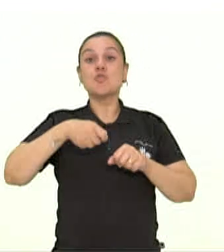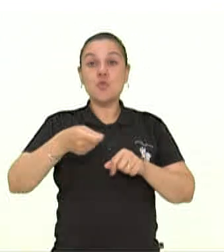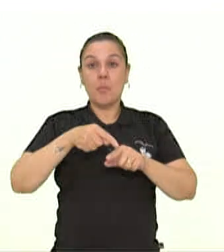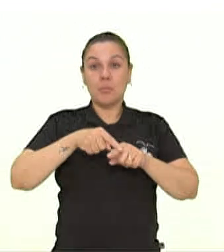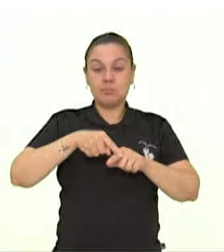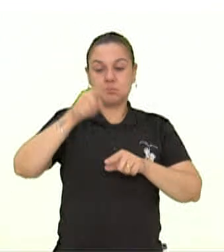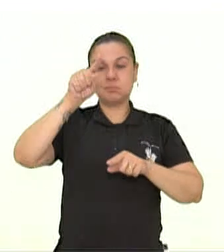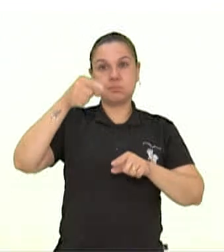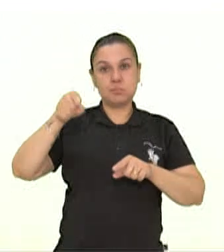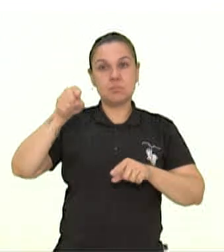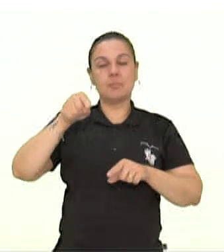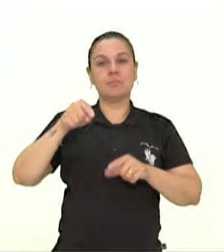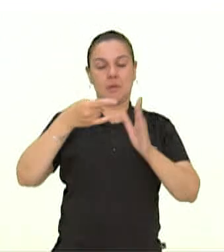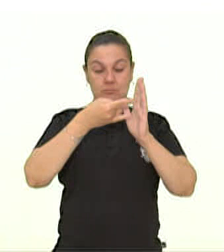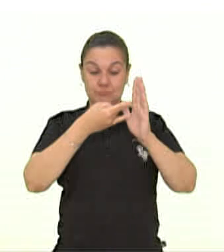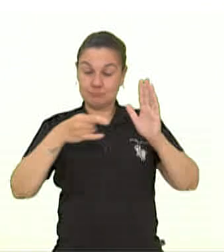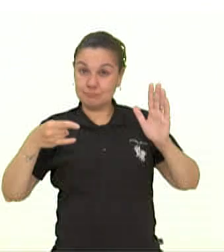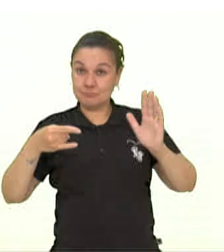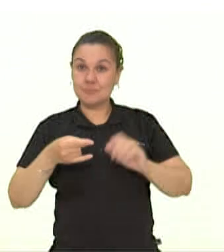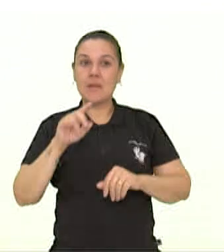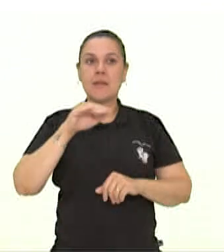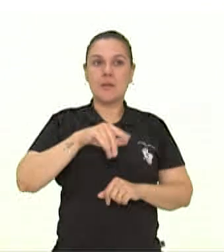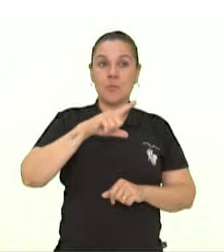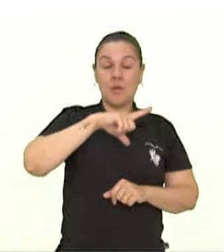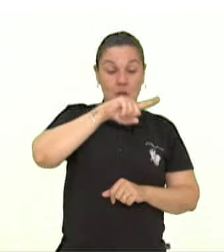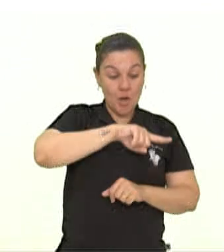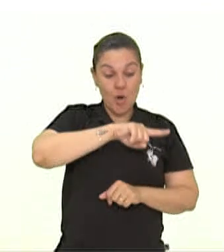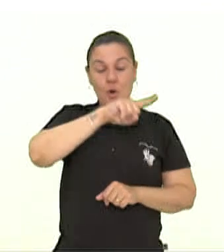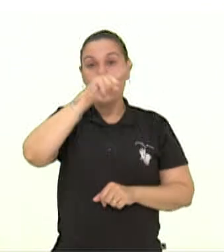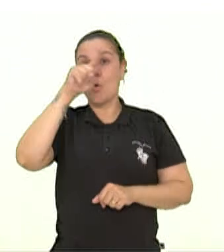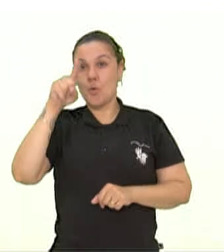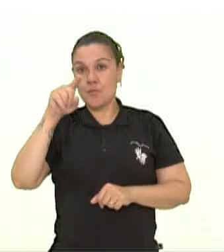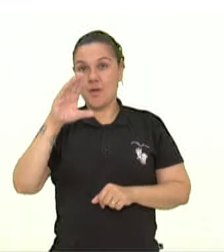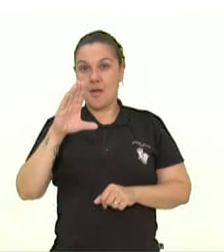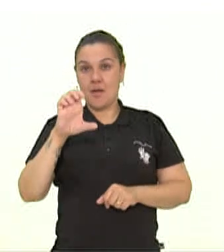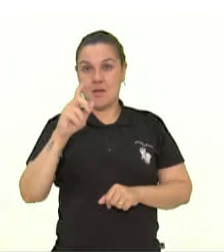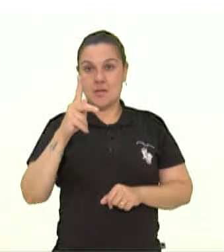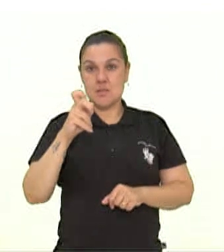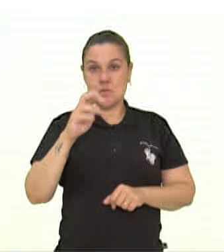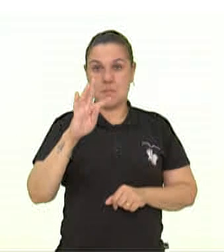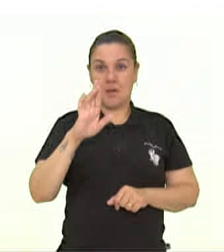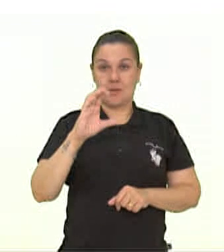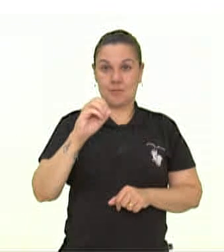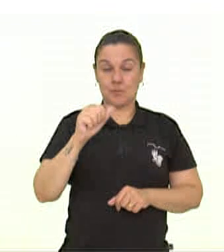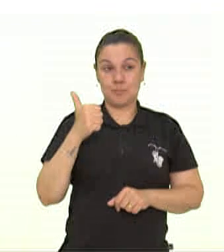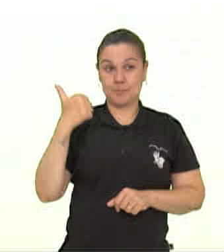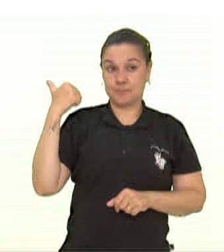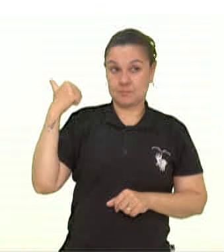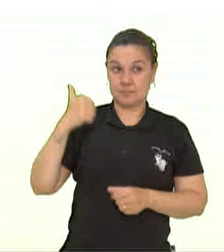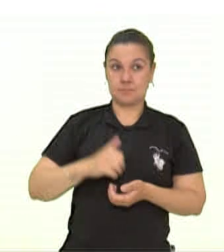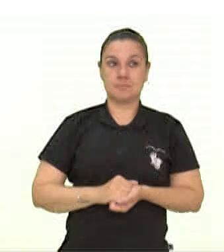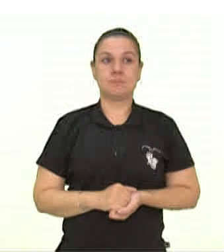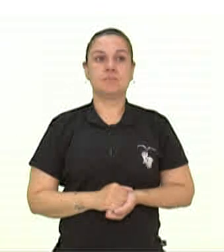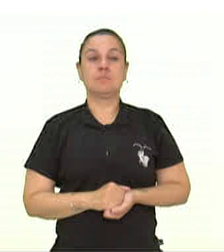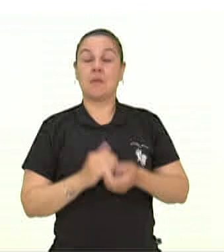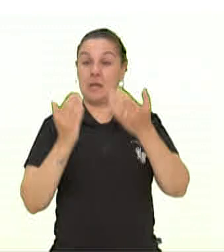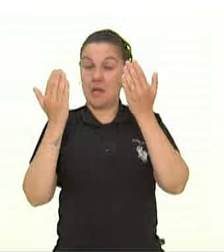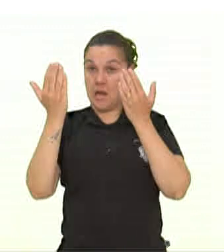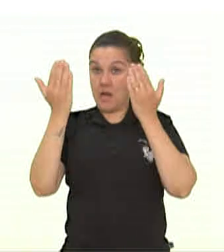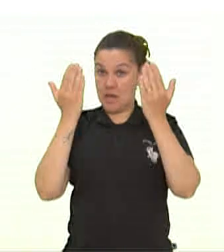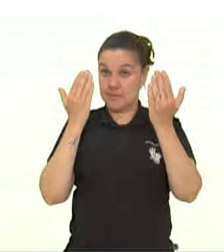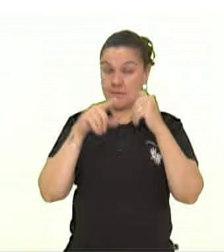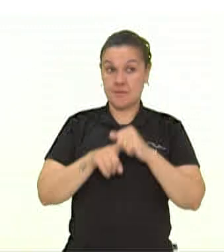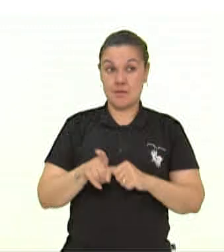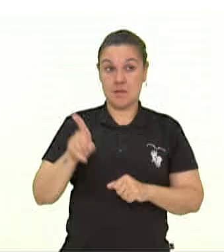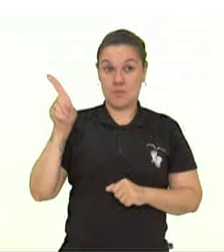da radiação. Daí se obtém uma curva espectral apresentada na figura. Vamos lá para a figura. A análise